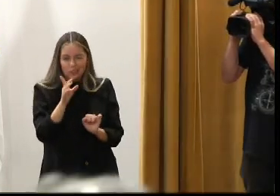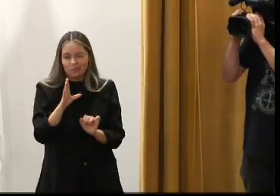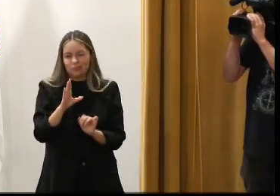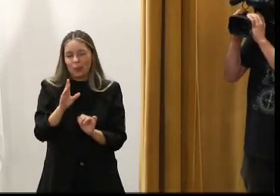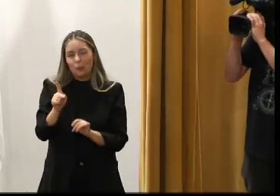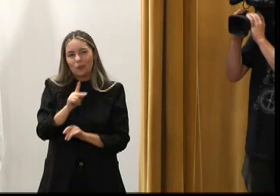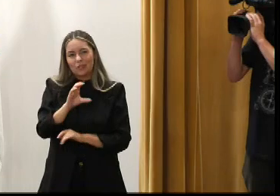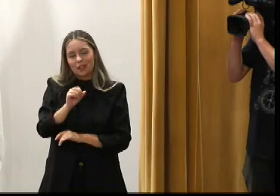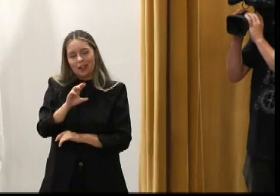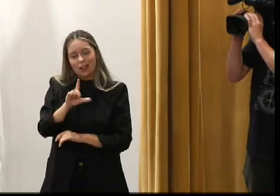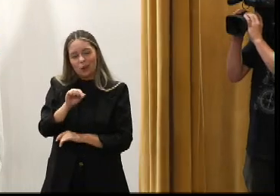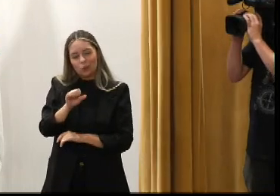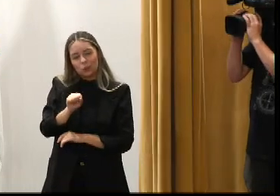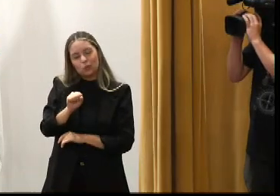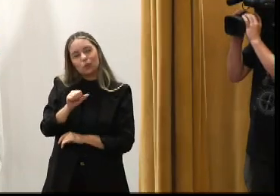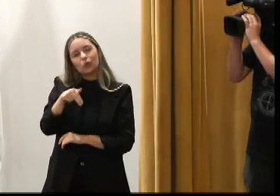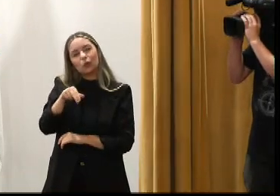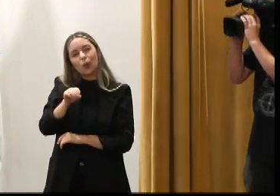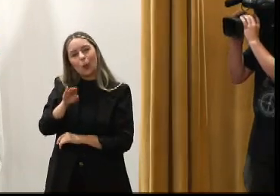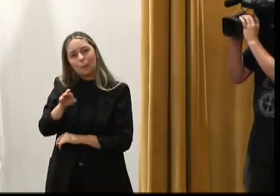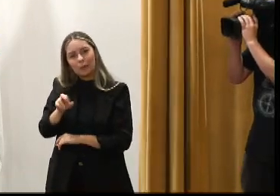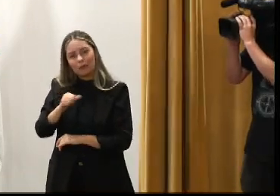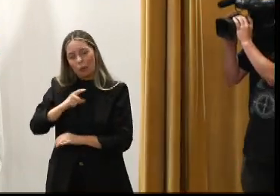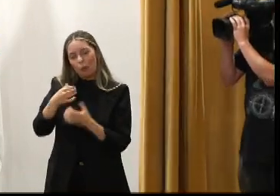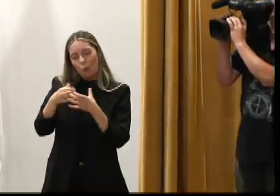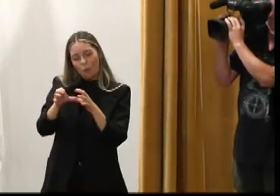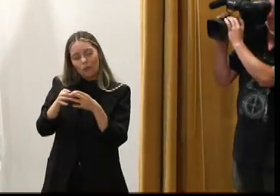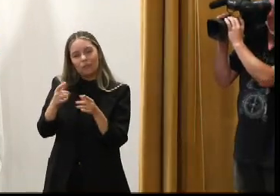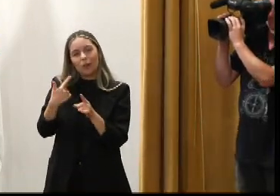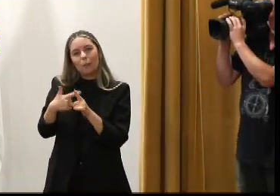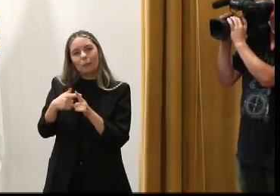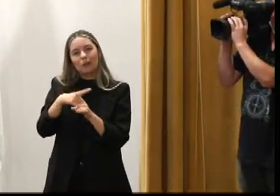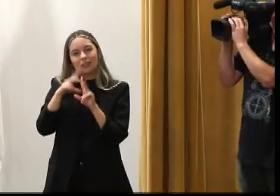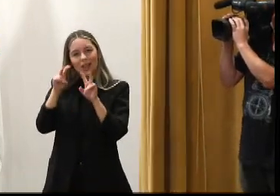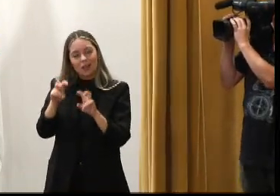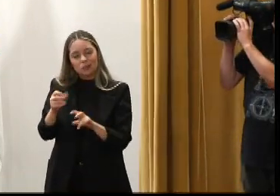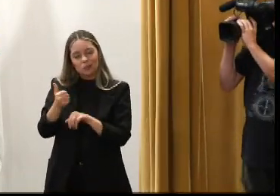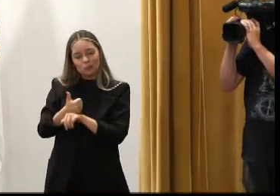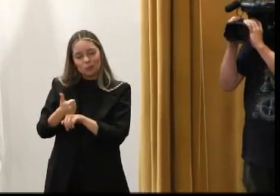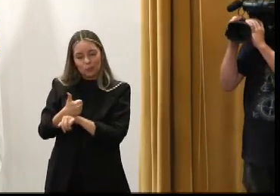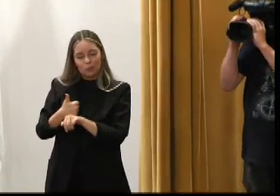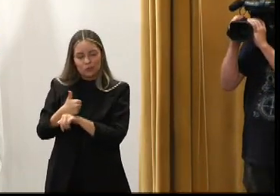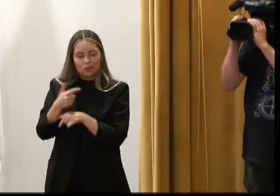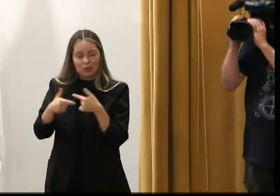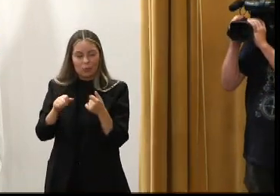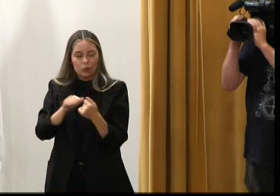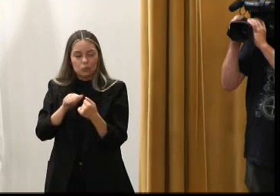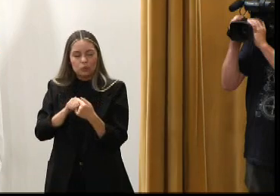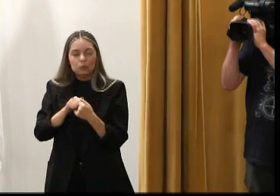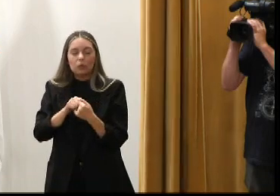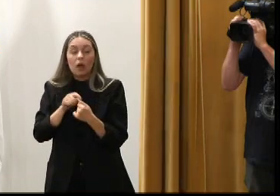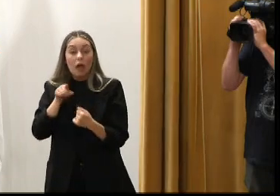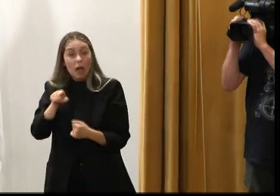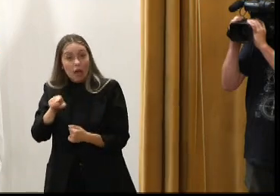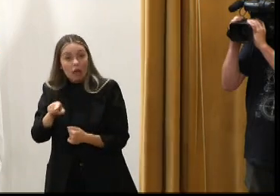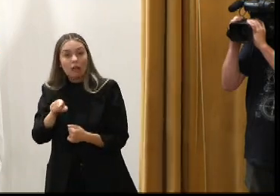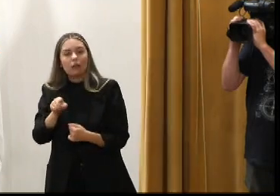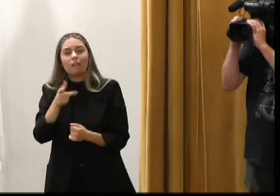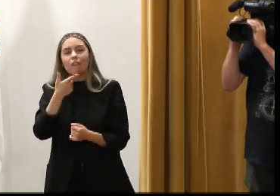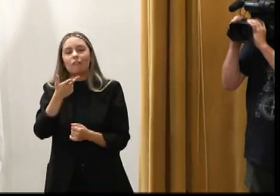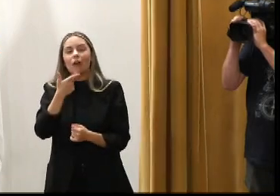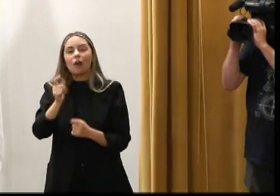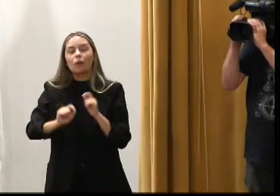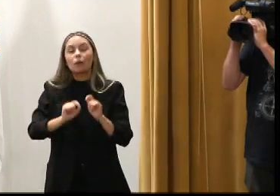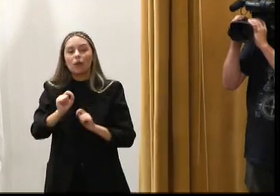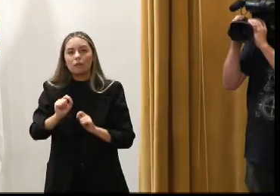Nobre, com quem eu tenho convivido em virtude de algumas questões profissionais, ele, numa das falas